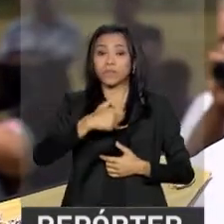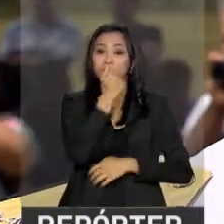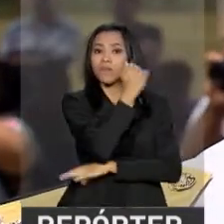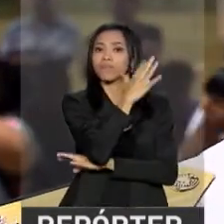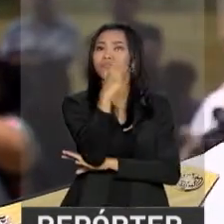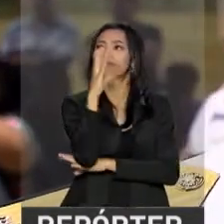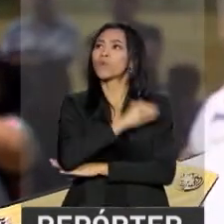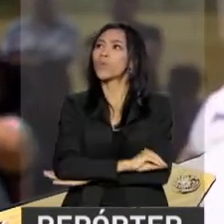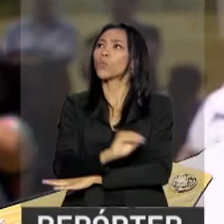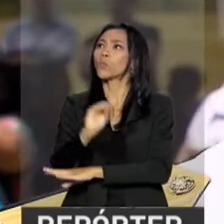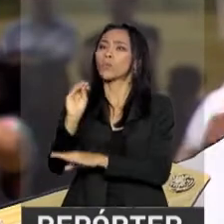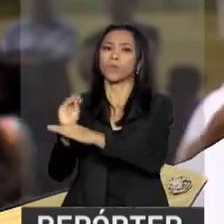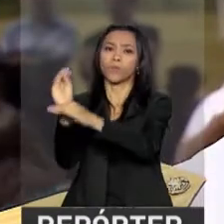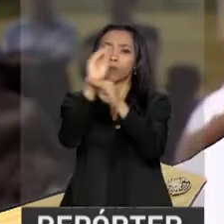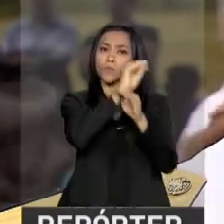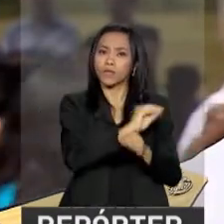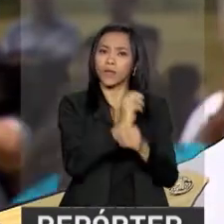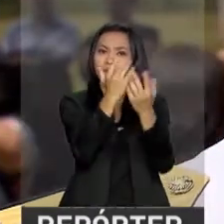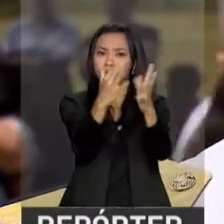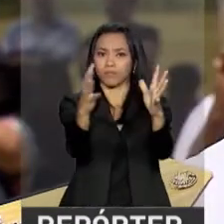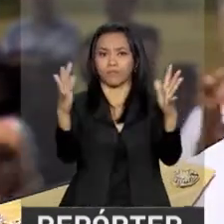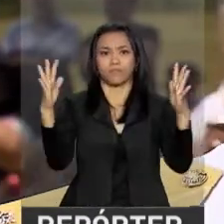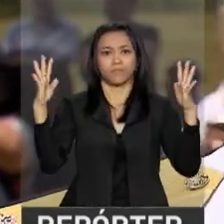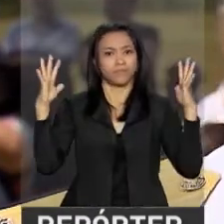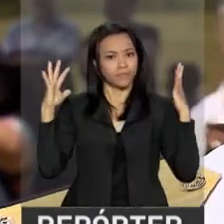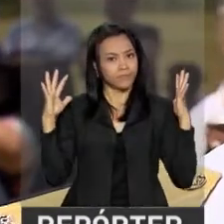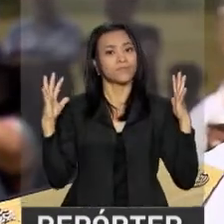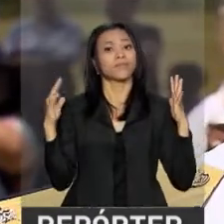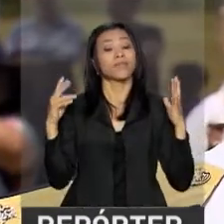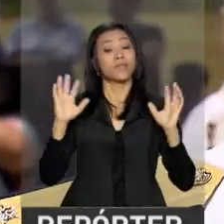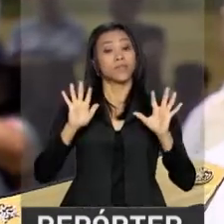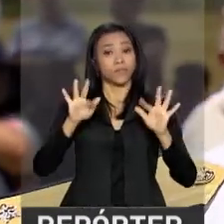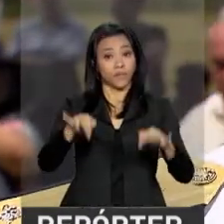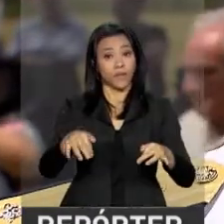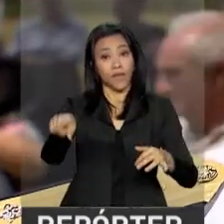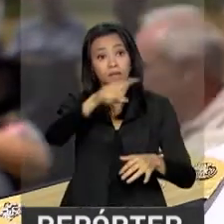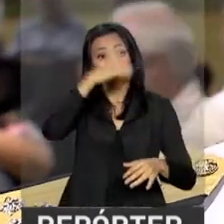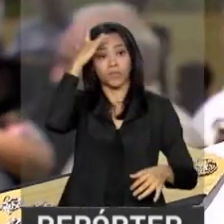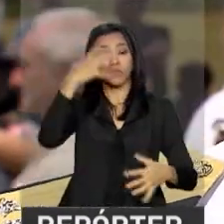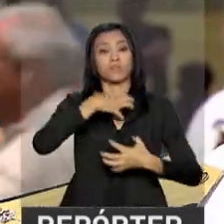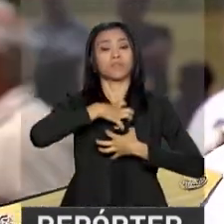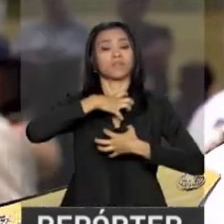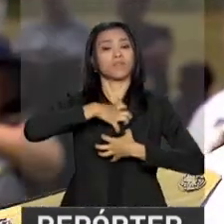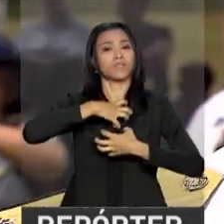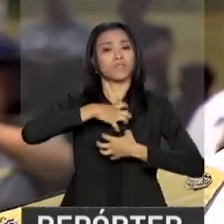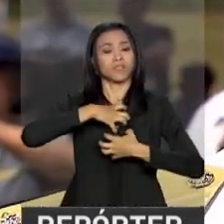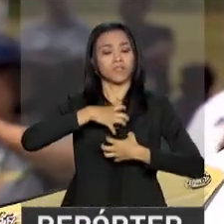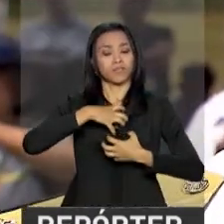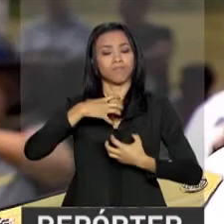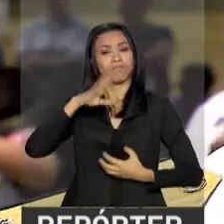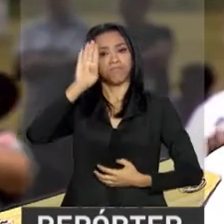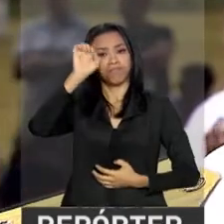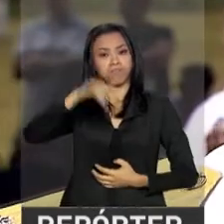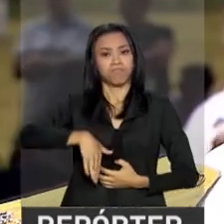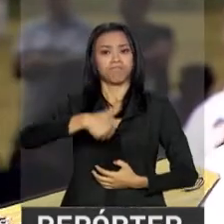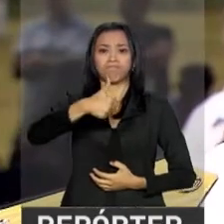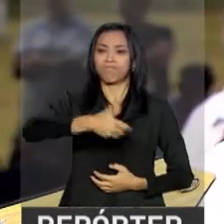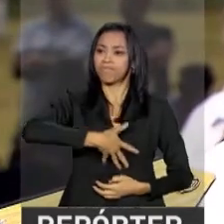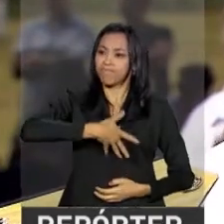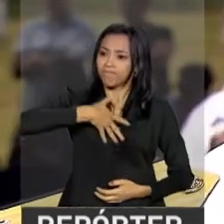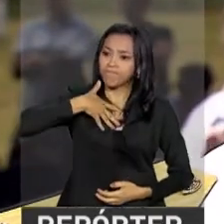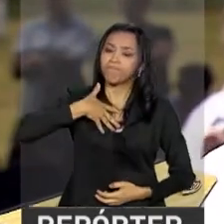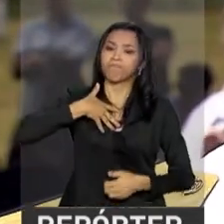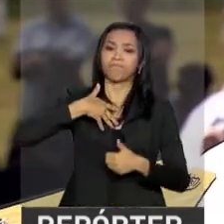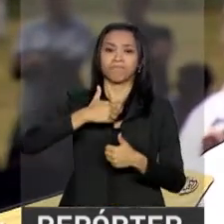possamos realmente tem uma barreira ecológica e no final as pessoas se sentirem privilegiadas prestigiados com